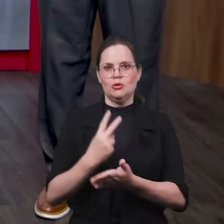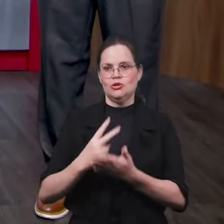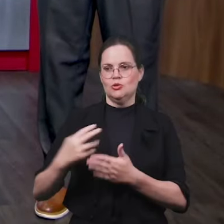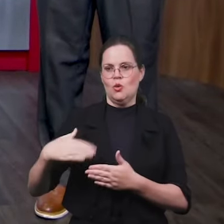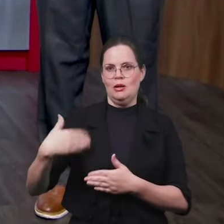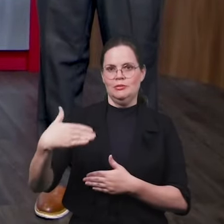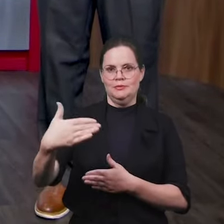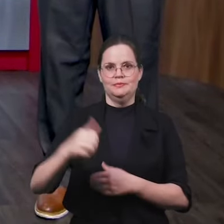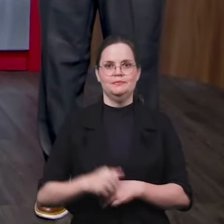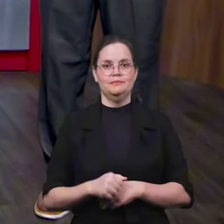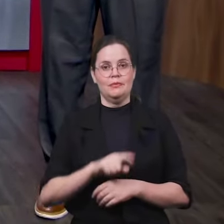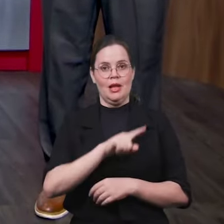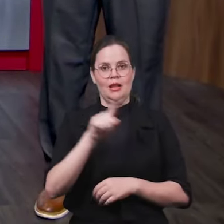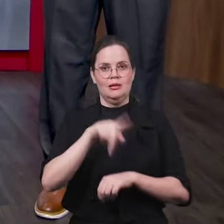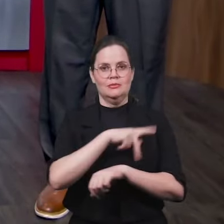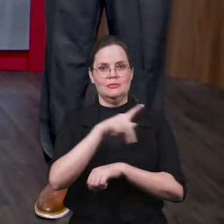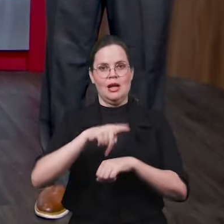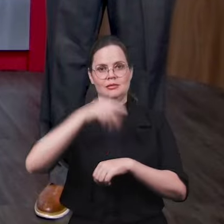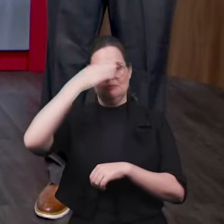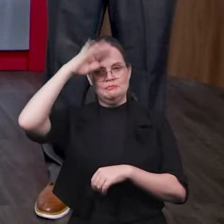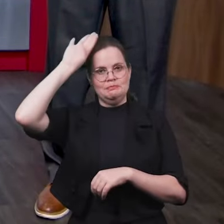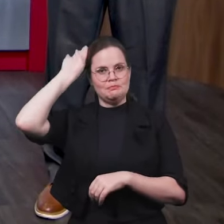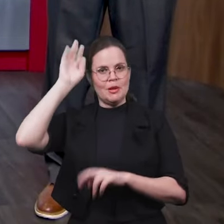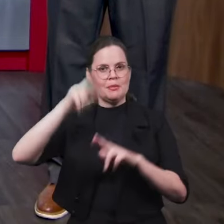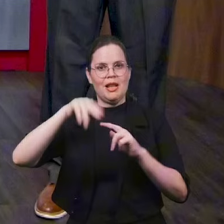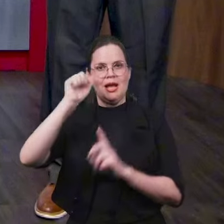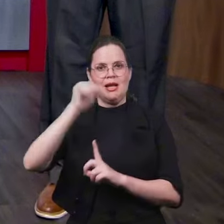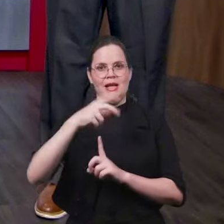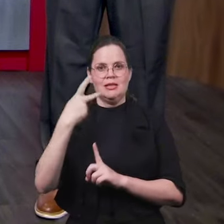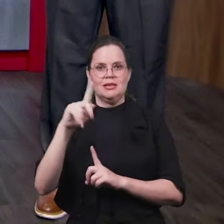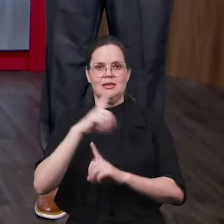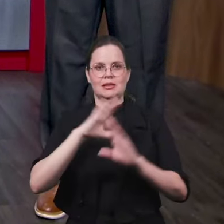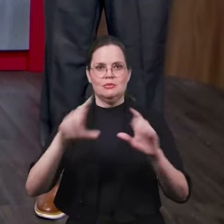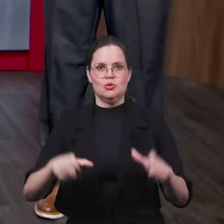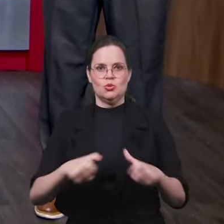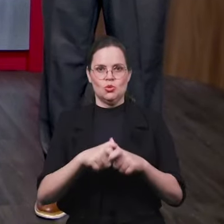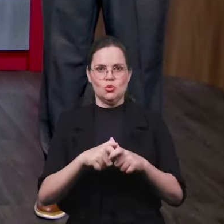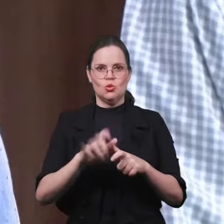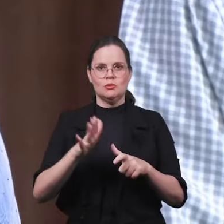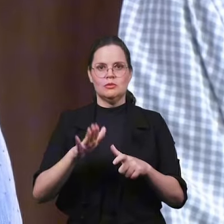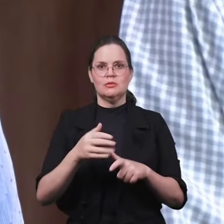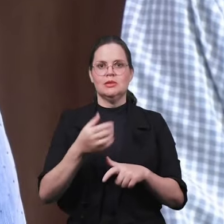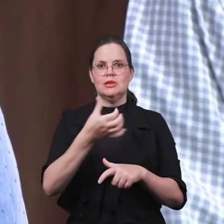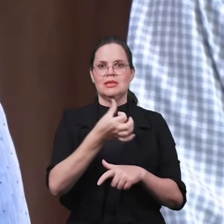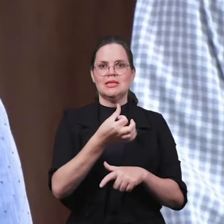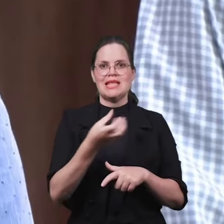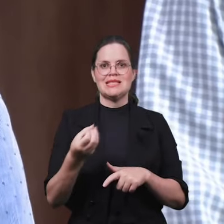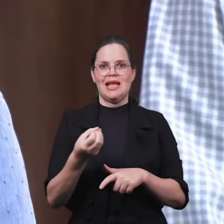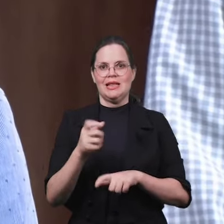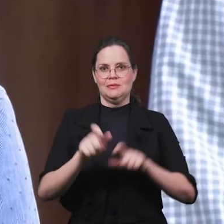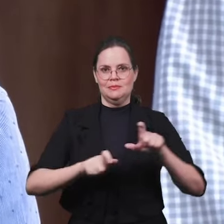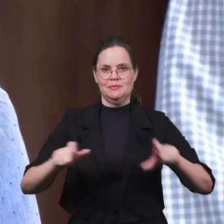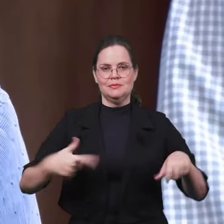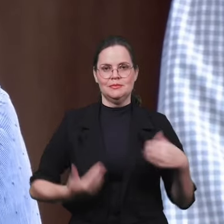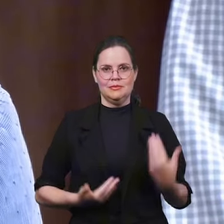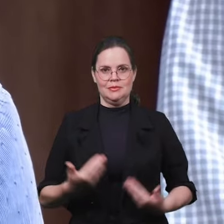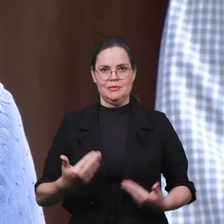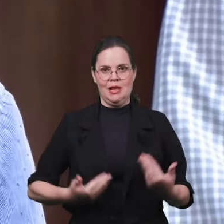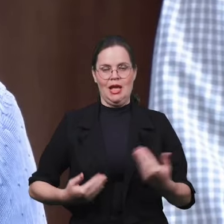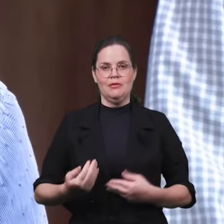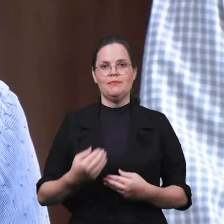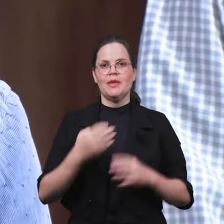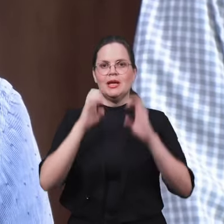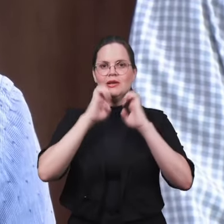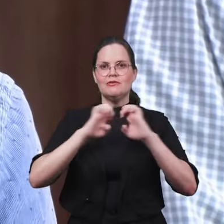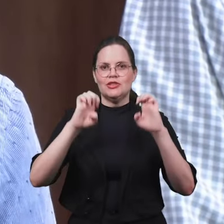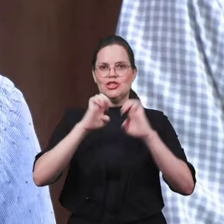obra. Ali em Cuba, com a graça do Senhor, nós estamos com um pequeno grupo de 60 irmãos. E nessa